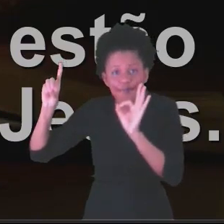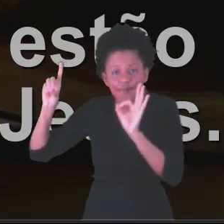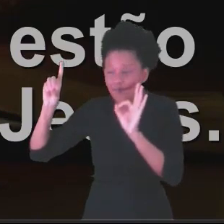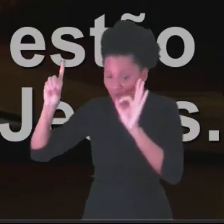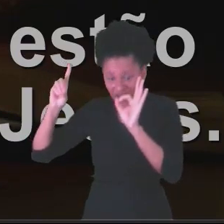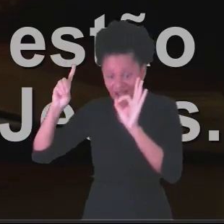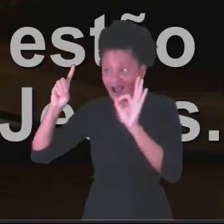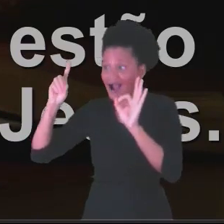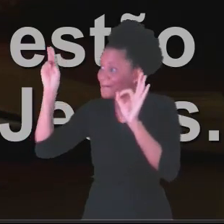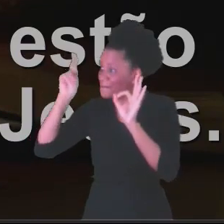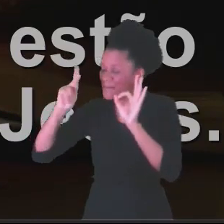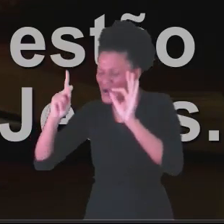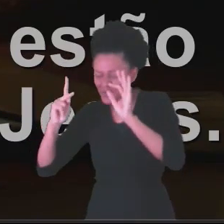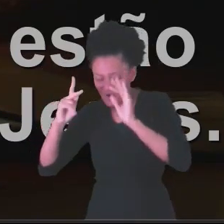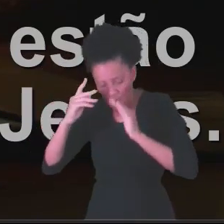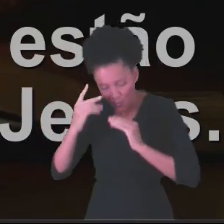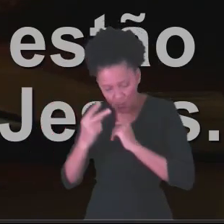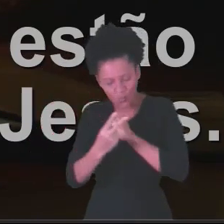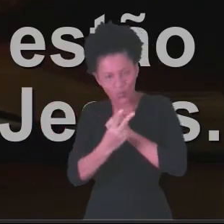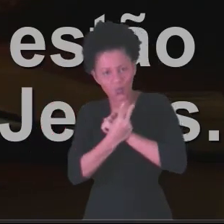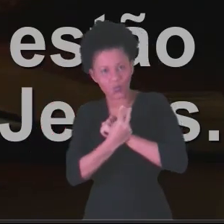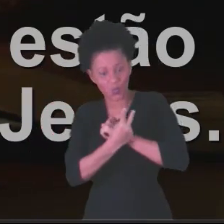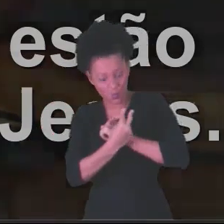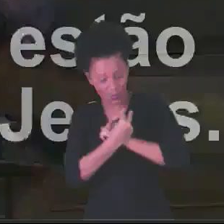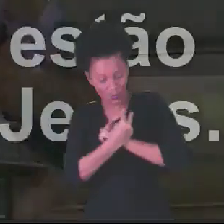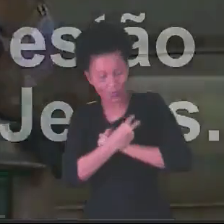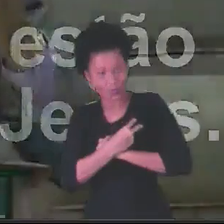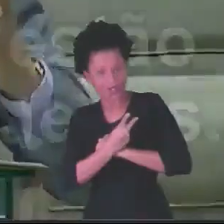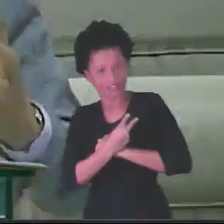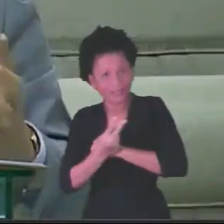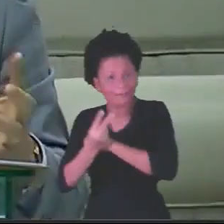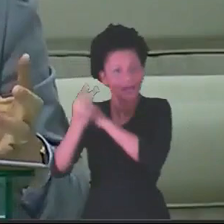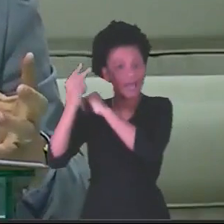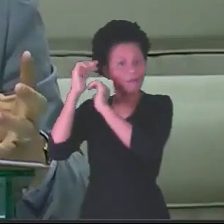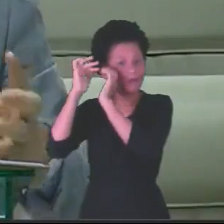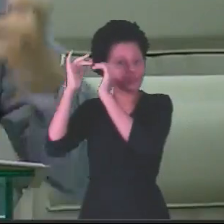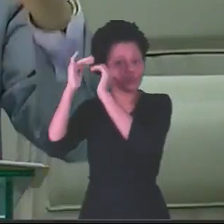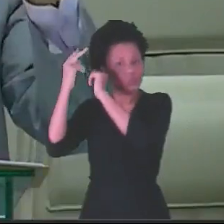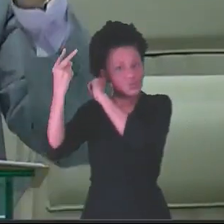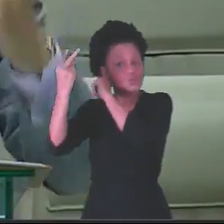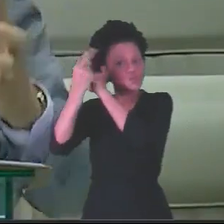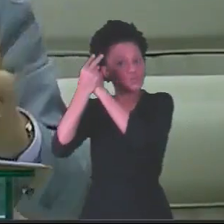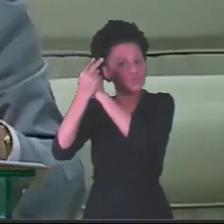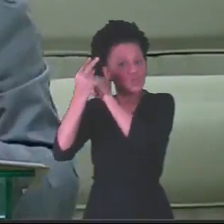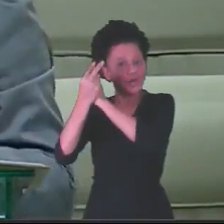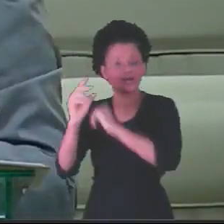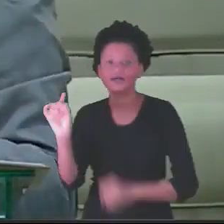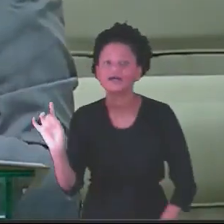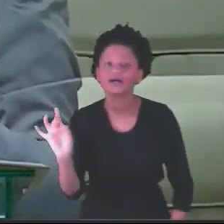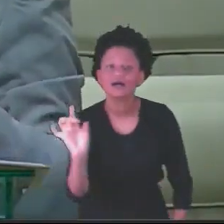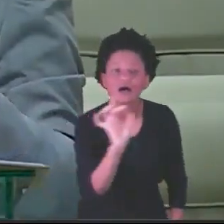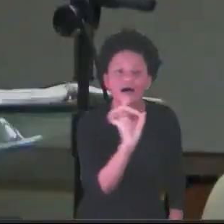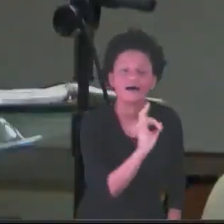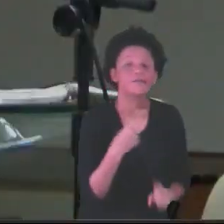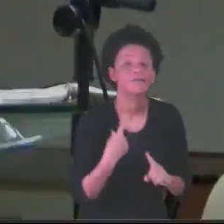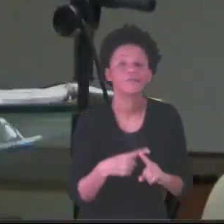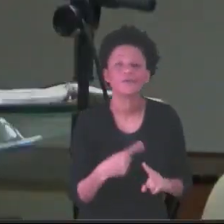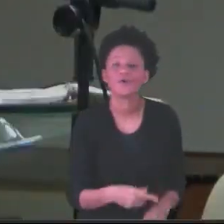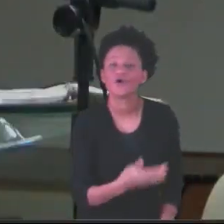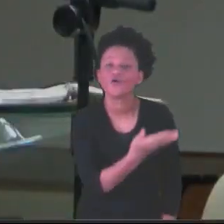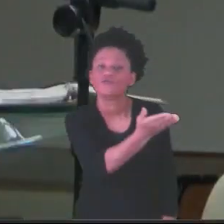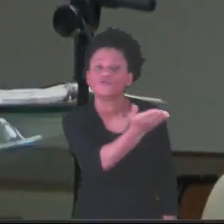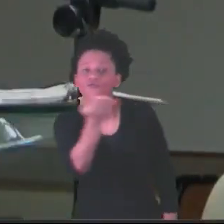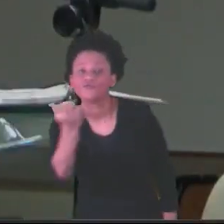guardará o coração ea mente de vocês pois vocês estão